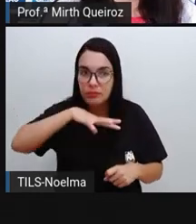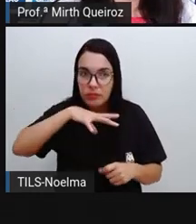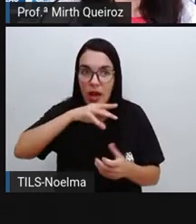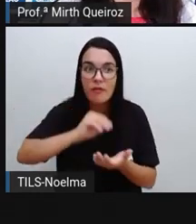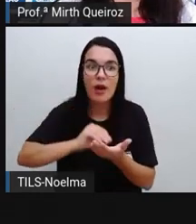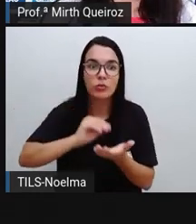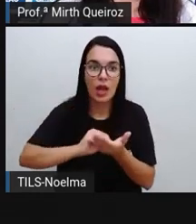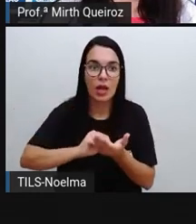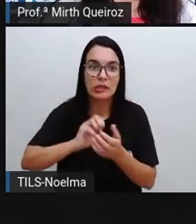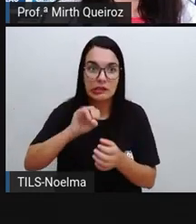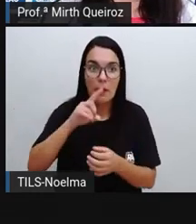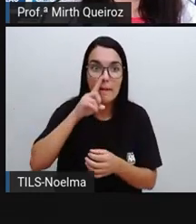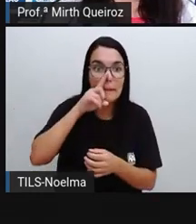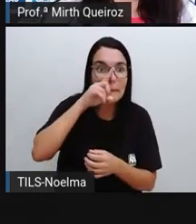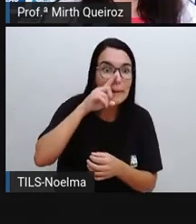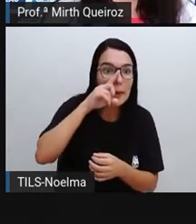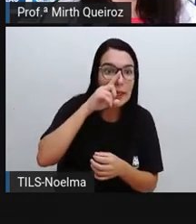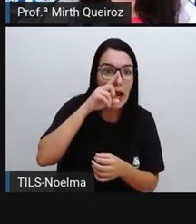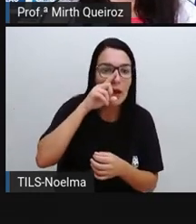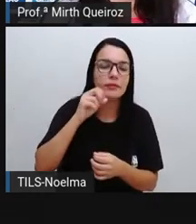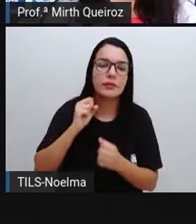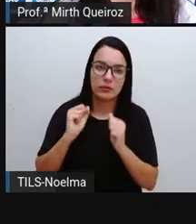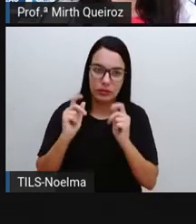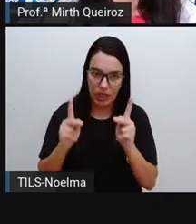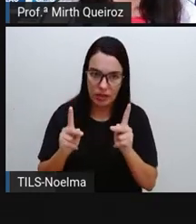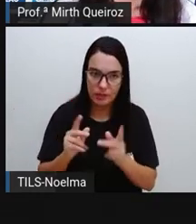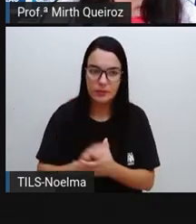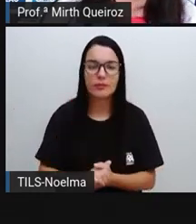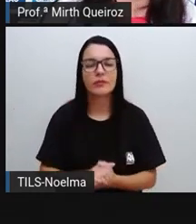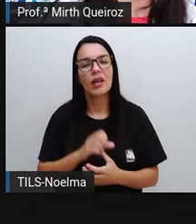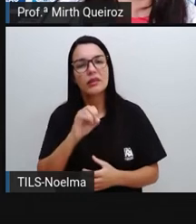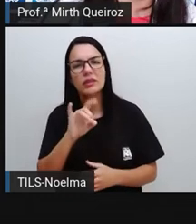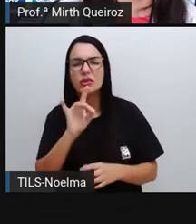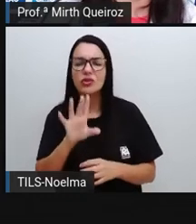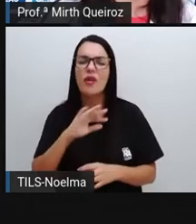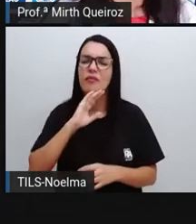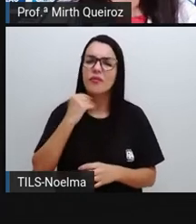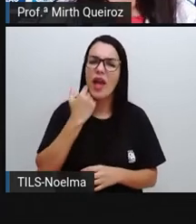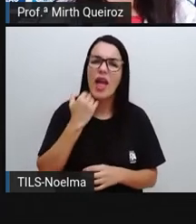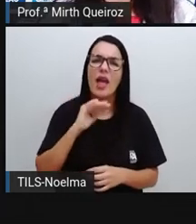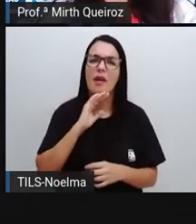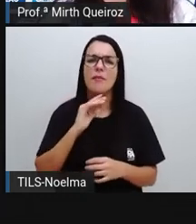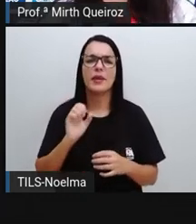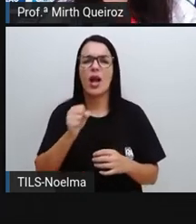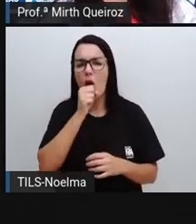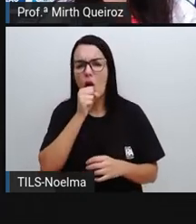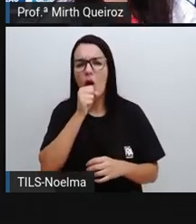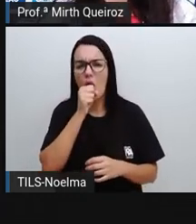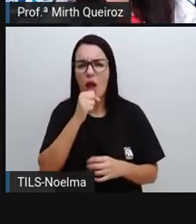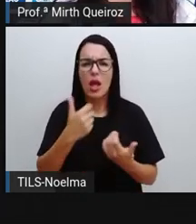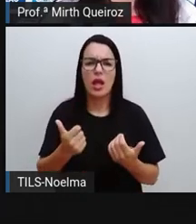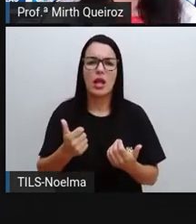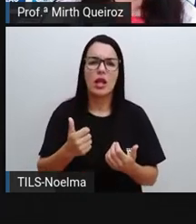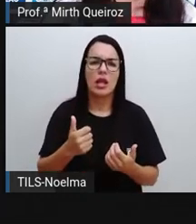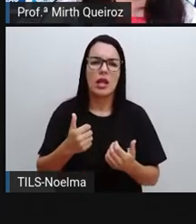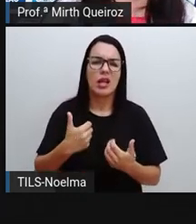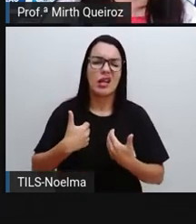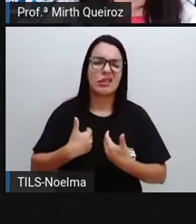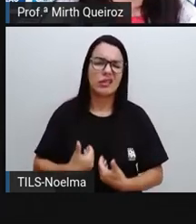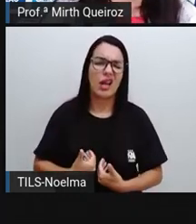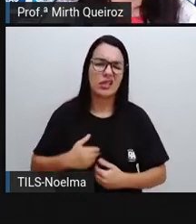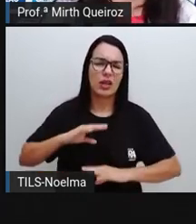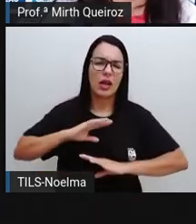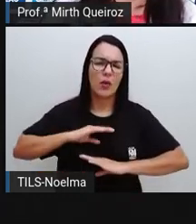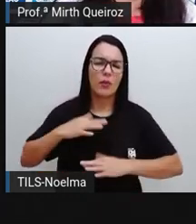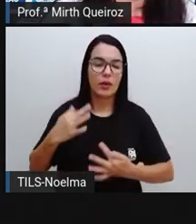de uma forma mais grave, né, que é o caso da falta de respiração. Se você só está com febre, só está tendo uma tosse, né, uma dor no corpo,